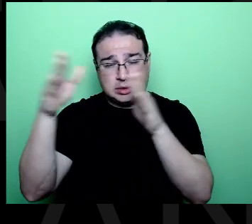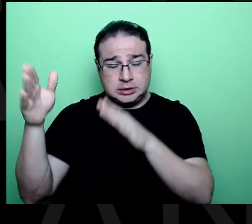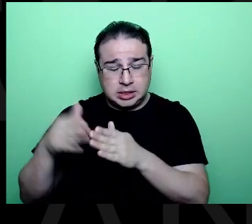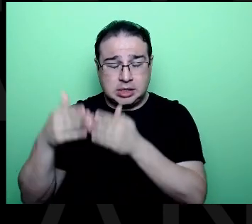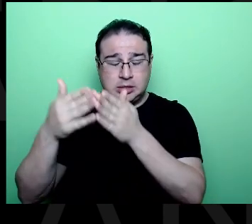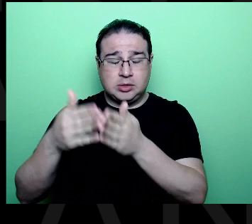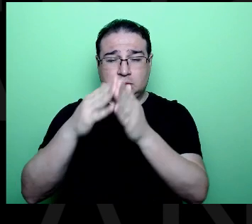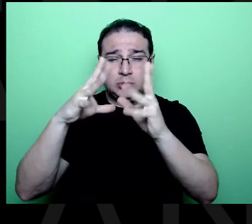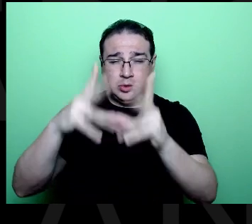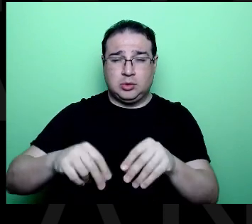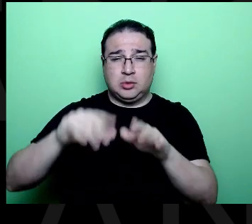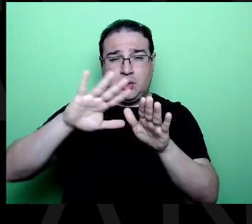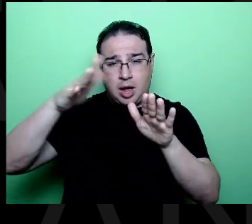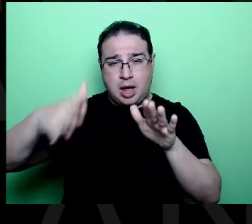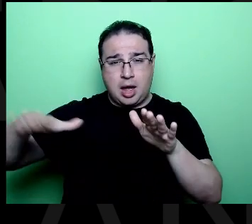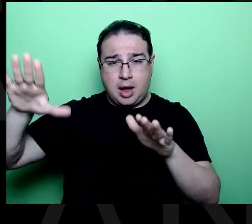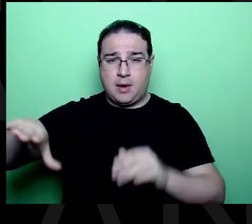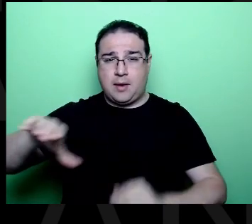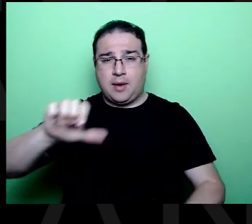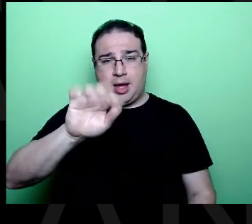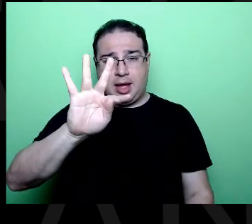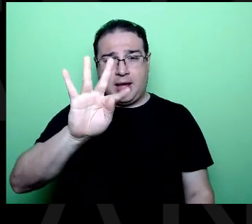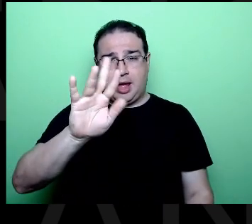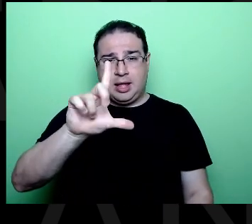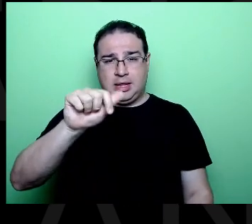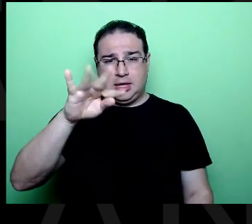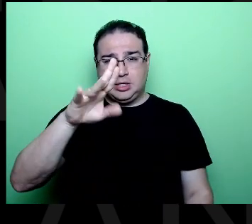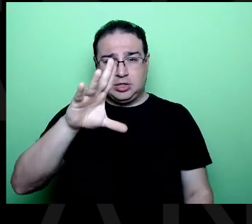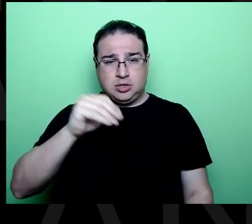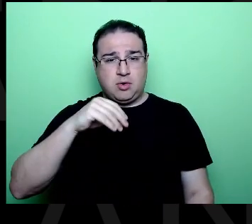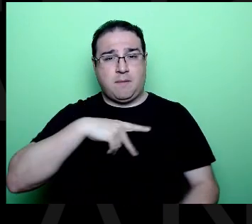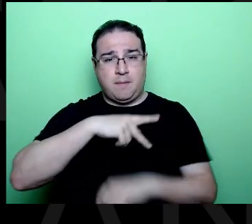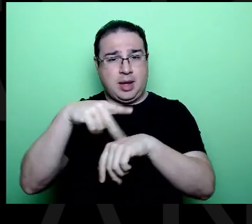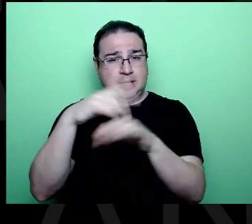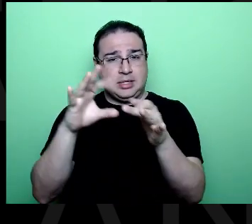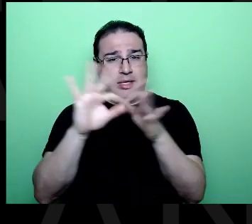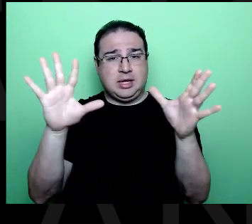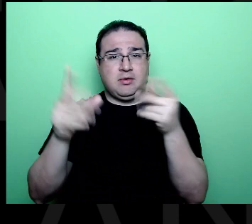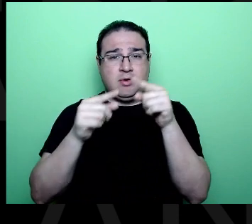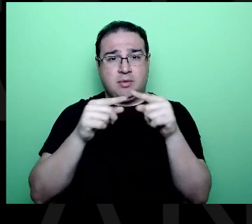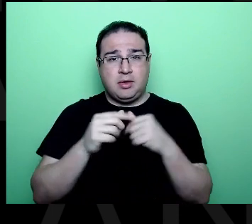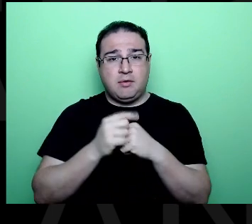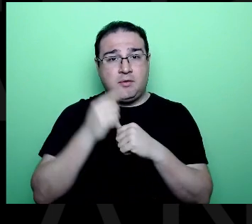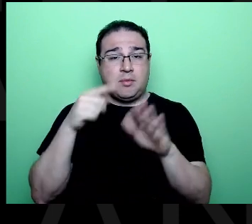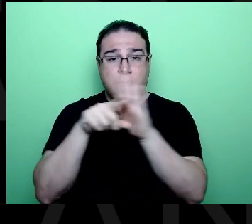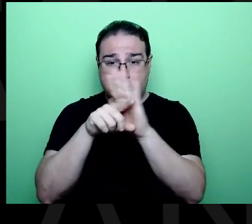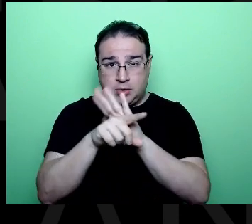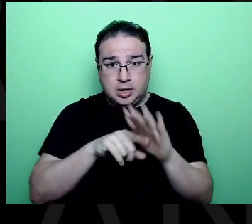Então no mesmo dia que do outro lado do Atlântico, o país. Um país despertava para a liberdade e tal,